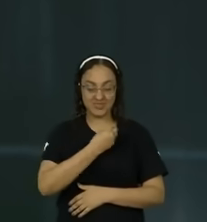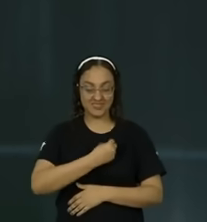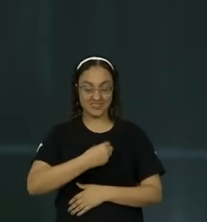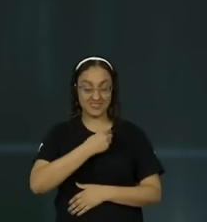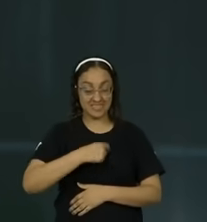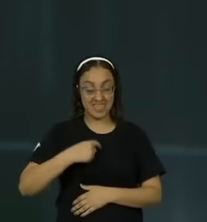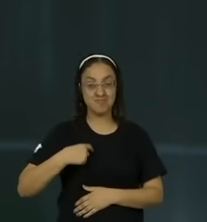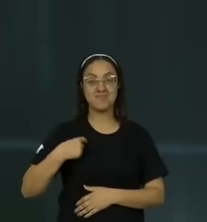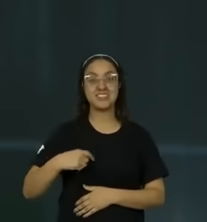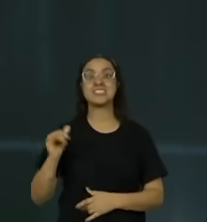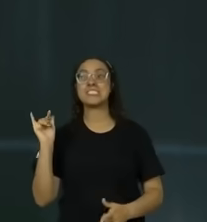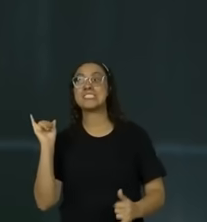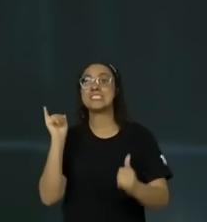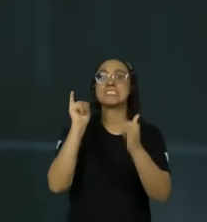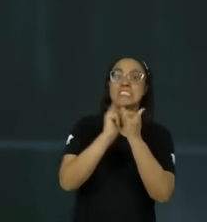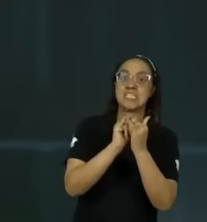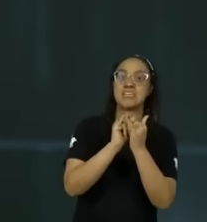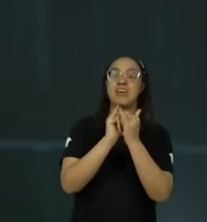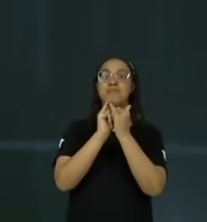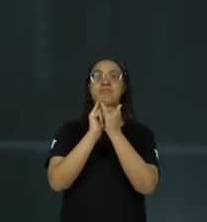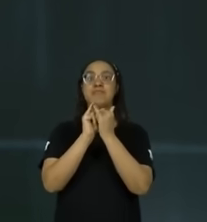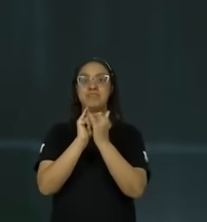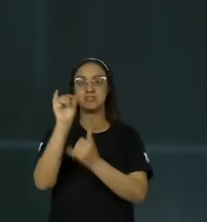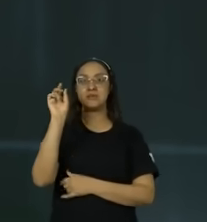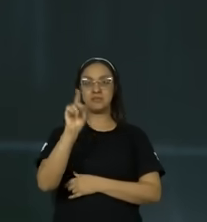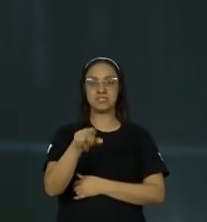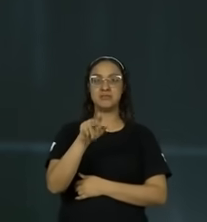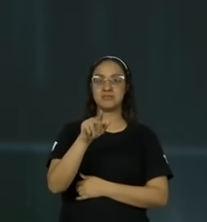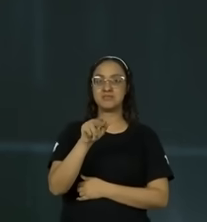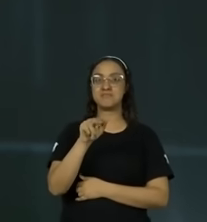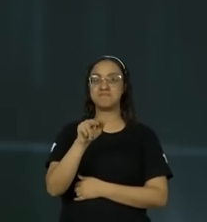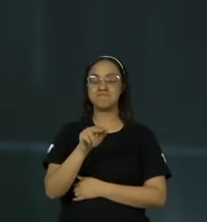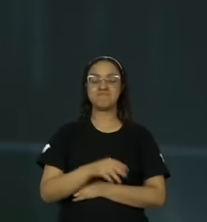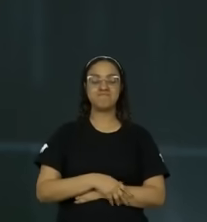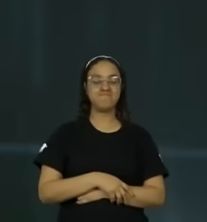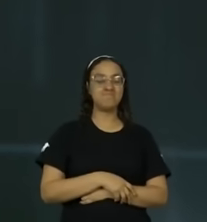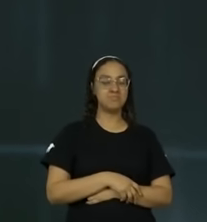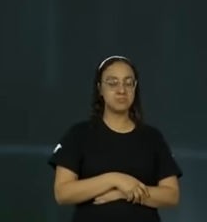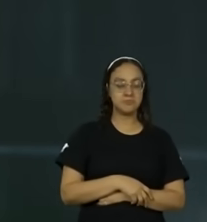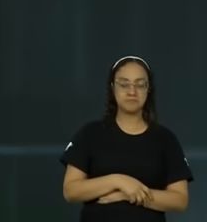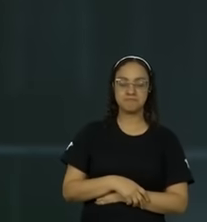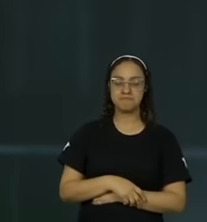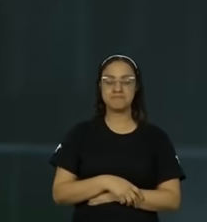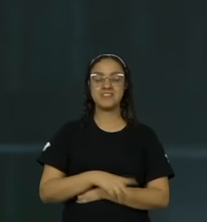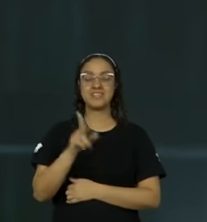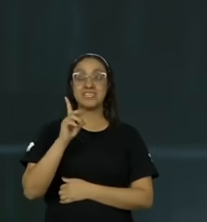era um choro de alívio. Era um choro de dizer: yes, Deus,